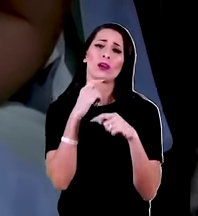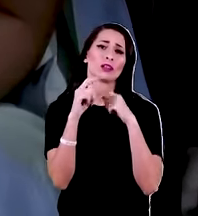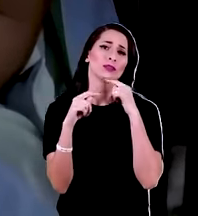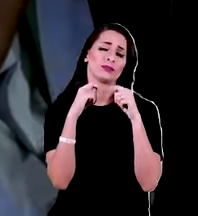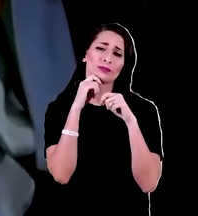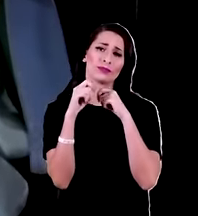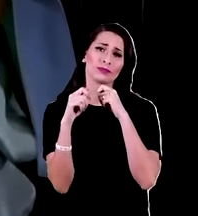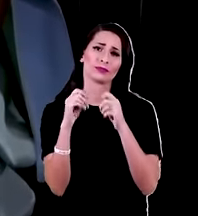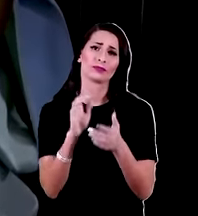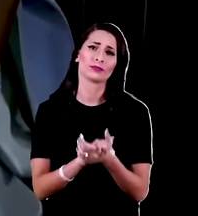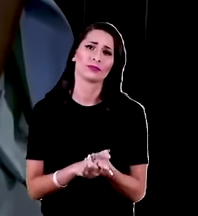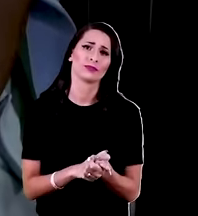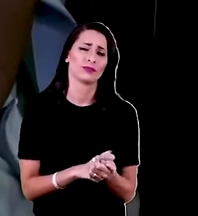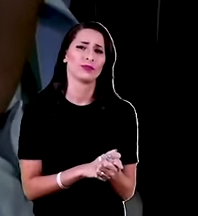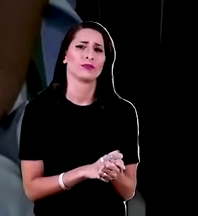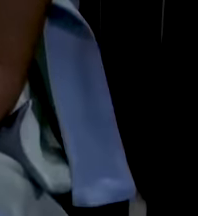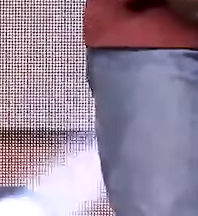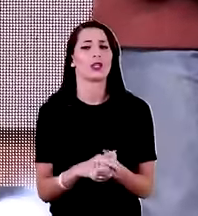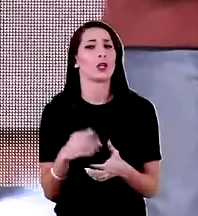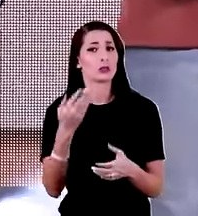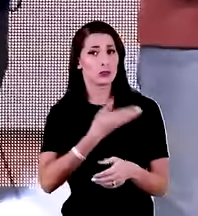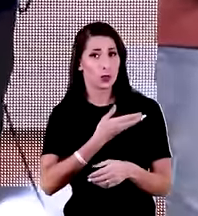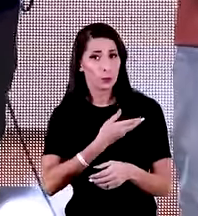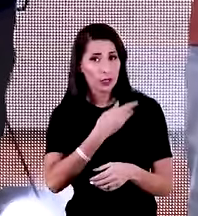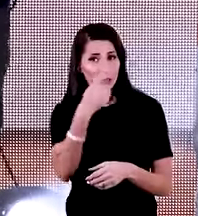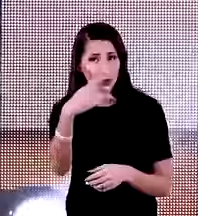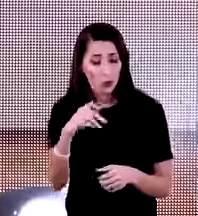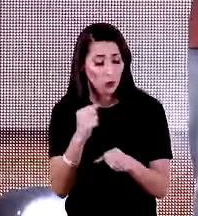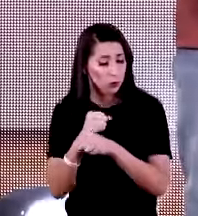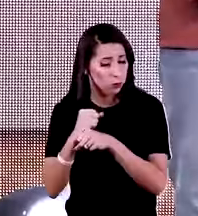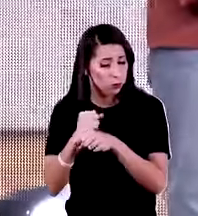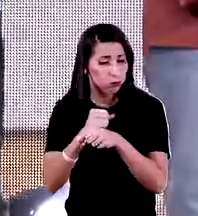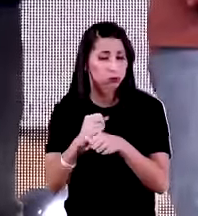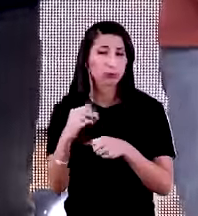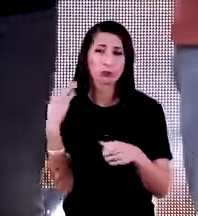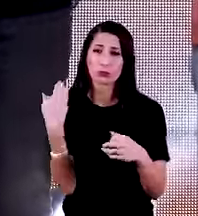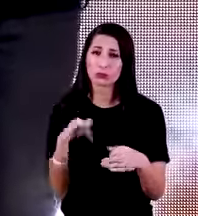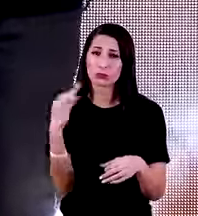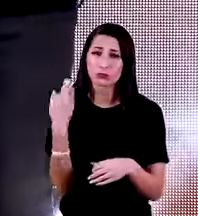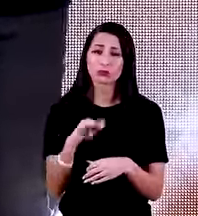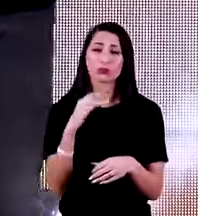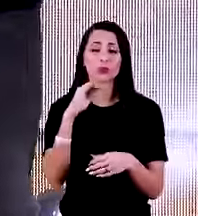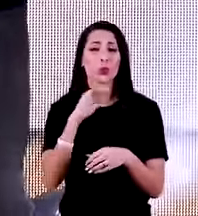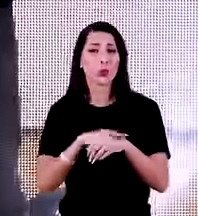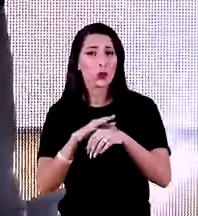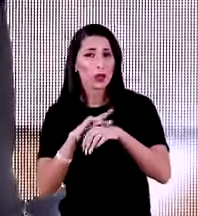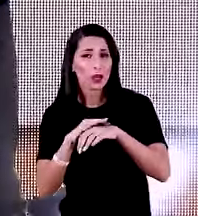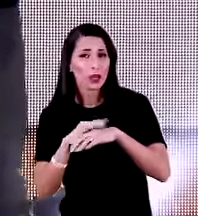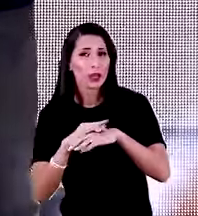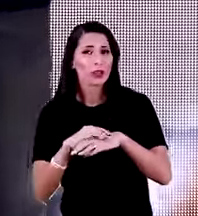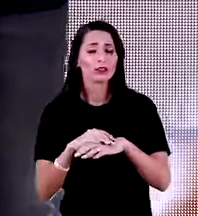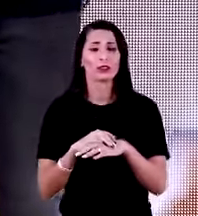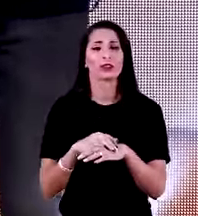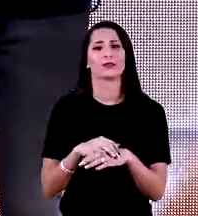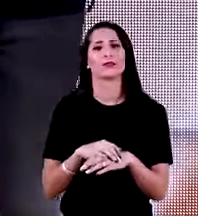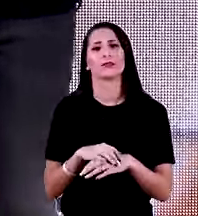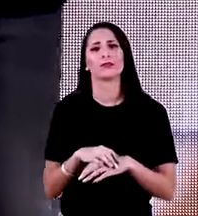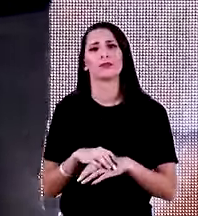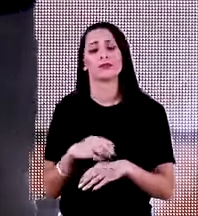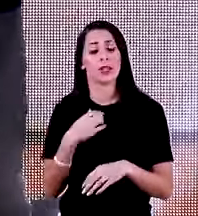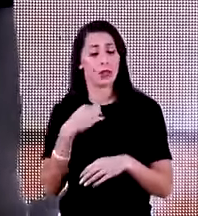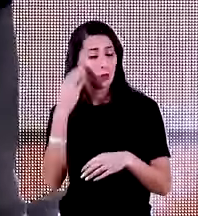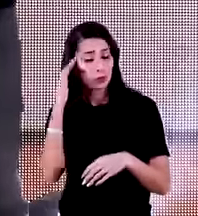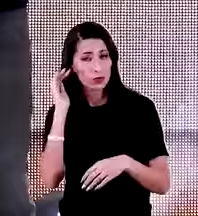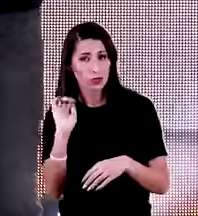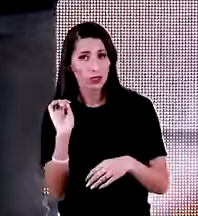sua amiga que há tantos anos sofre de uma enfermidade. Eu não sei quem é essa sua amiga, nem o mal que ela está sofrendo. Mas eu